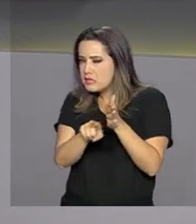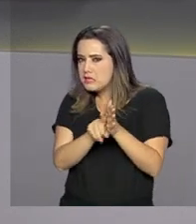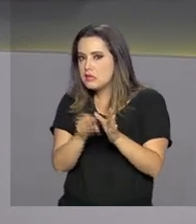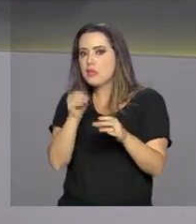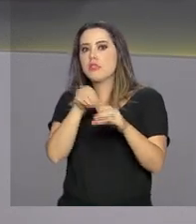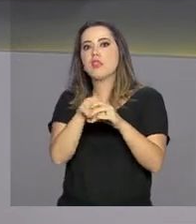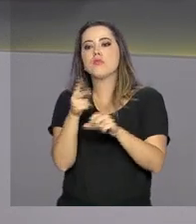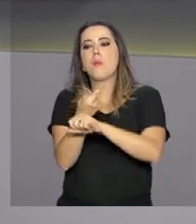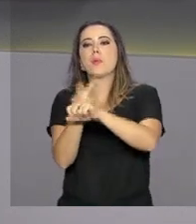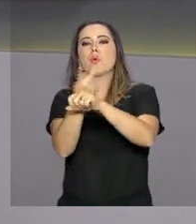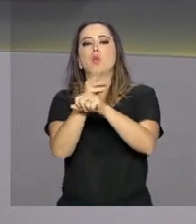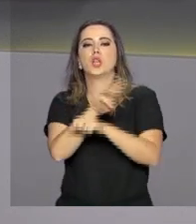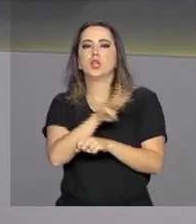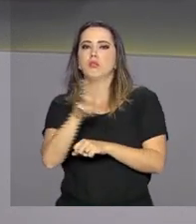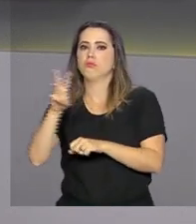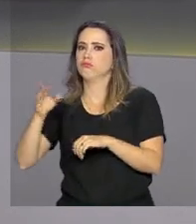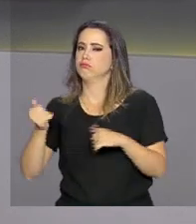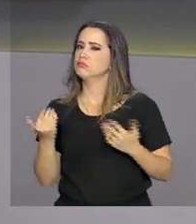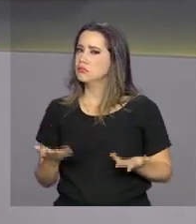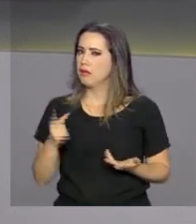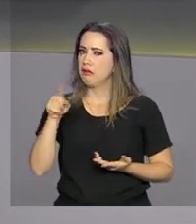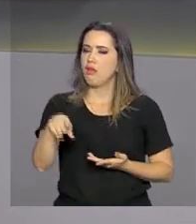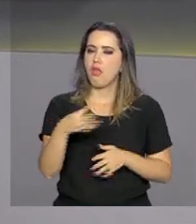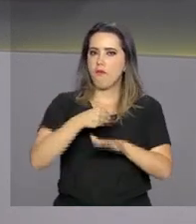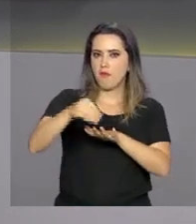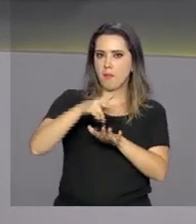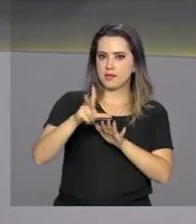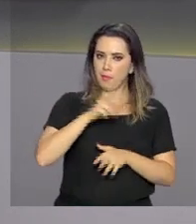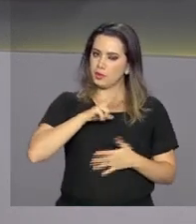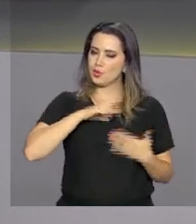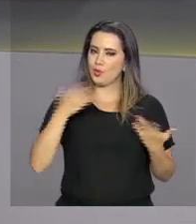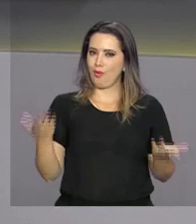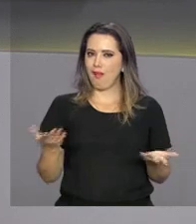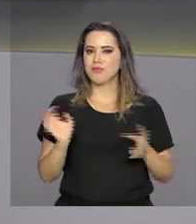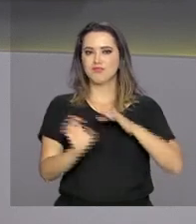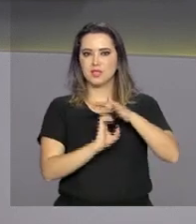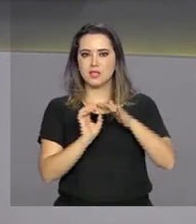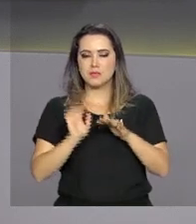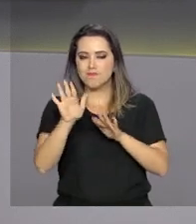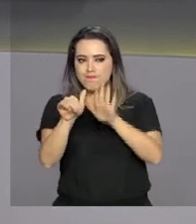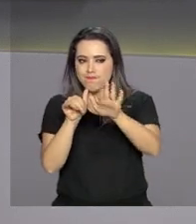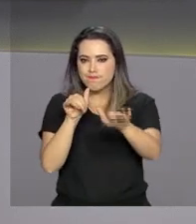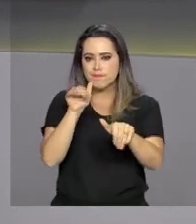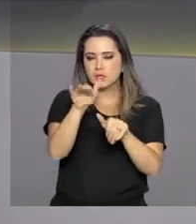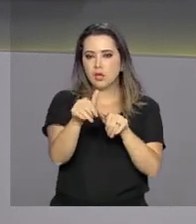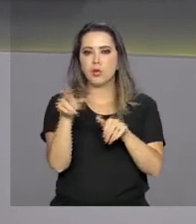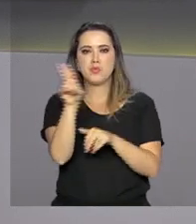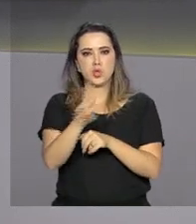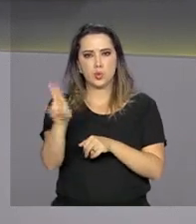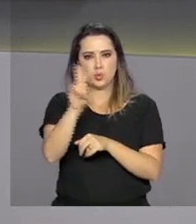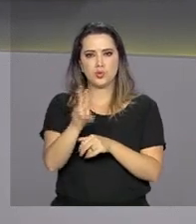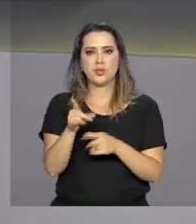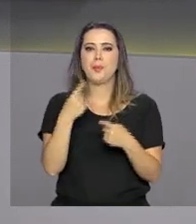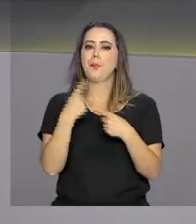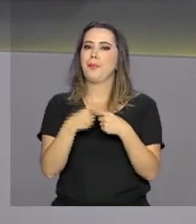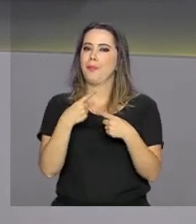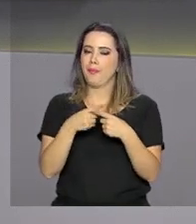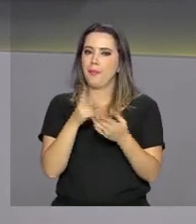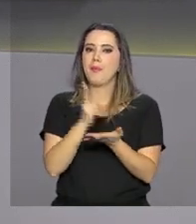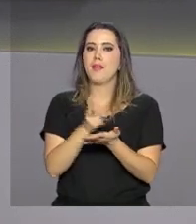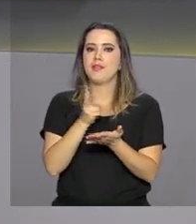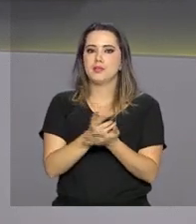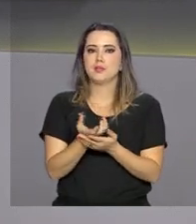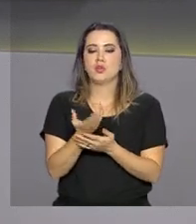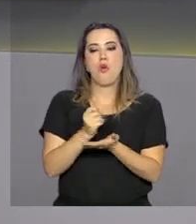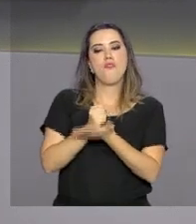férias todas essas informações são dados pessoais que as empresas coletam para diversos usos inclusive para nos oferecer